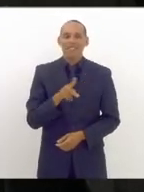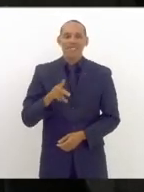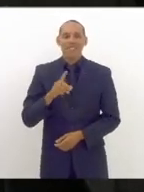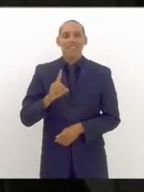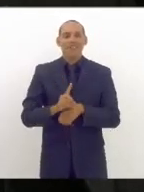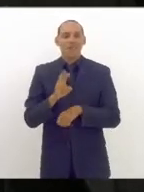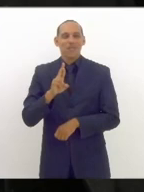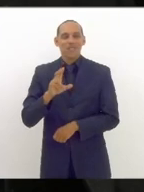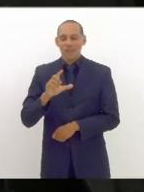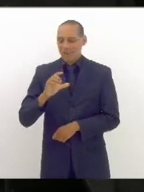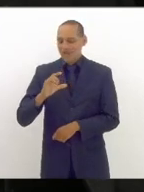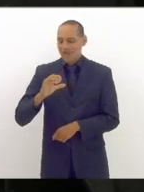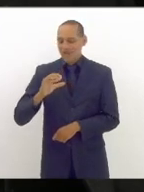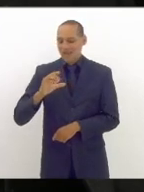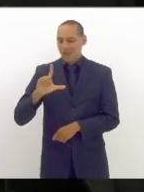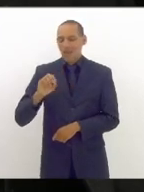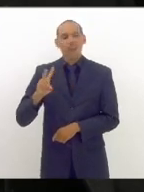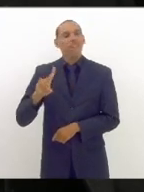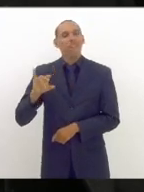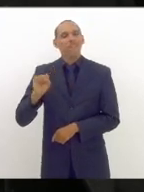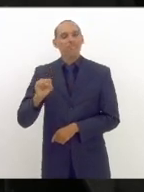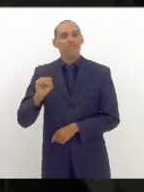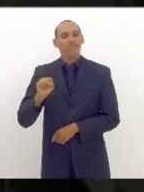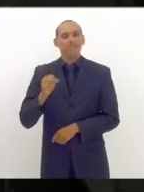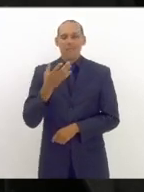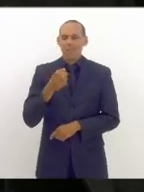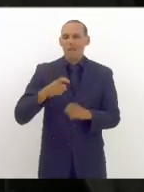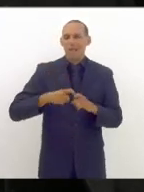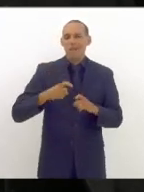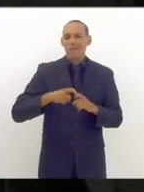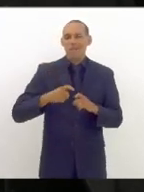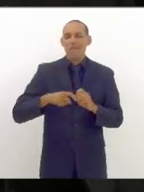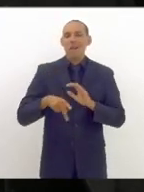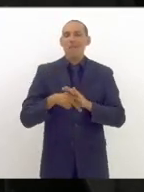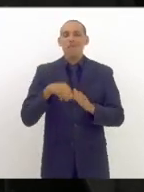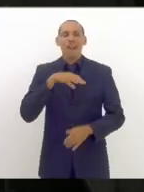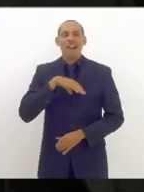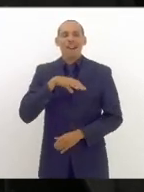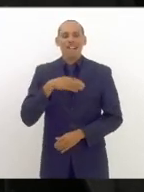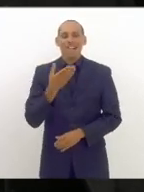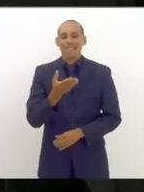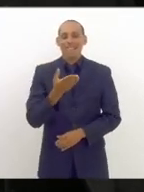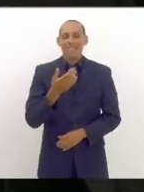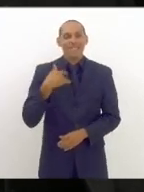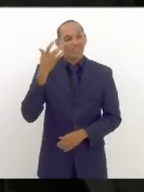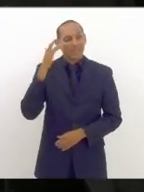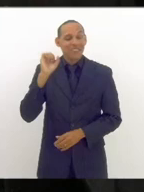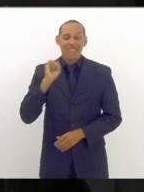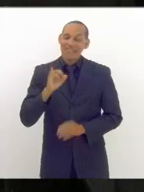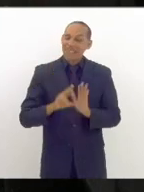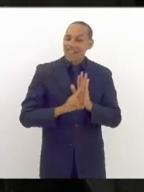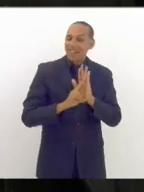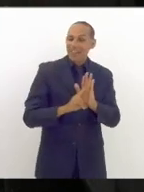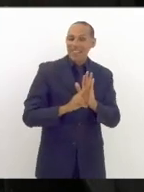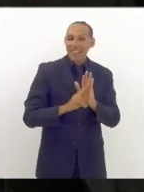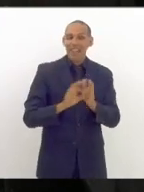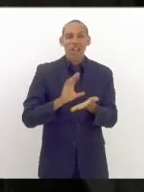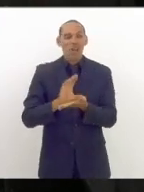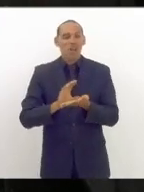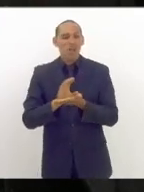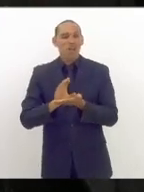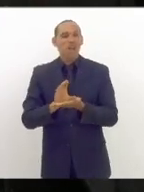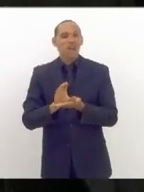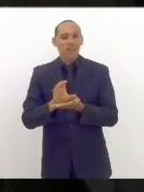Clóvis, nosso eterno médico do Clube de Regatas Vasco da Gama. Eu não sei se ele aqui está representando o CAP, o Conselho Regional de Medicina,